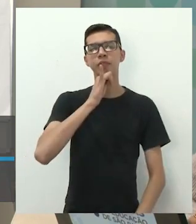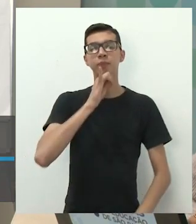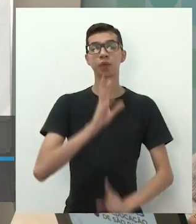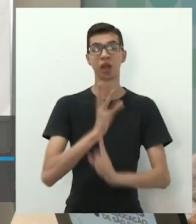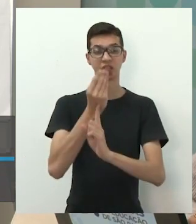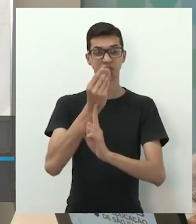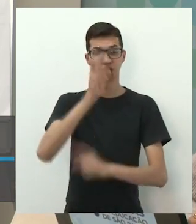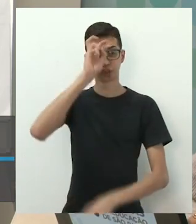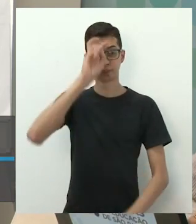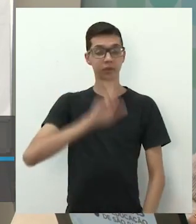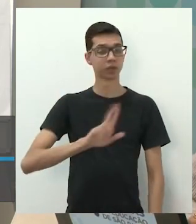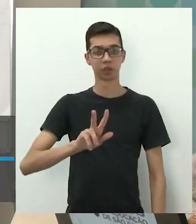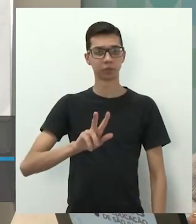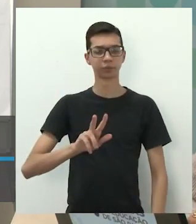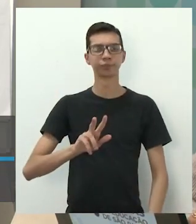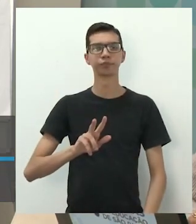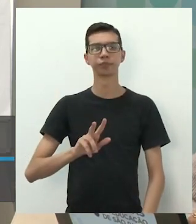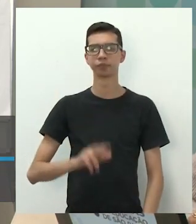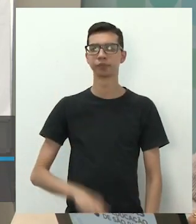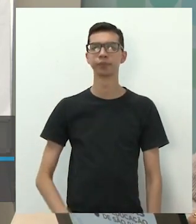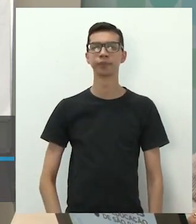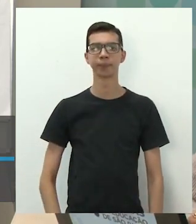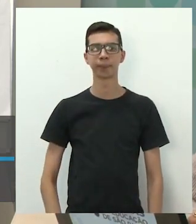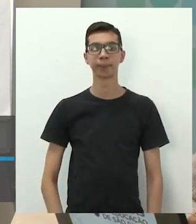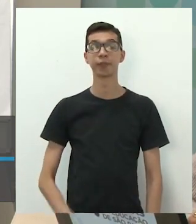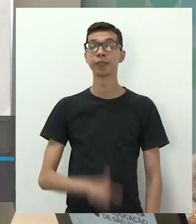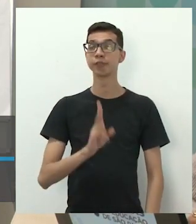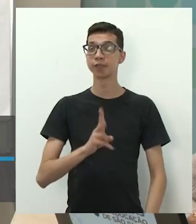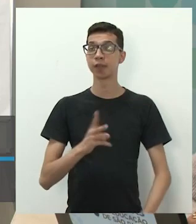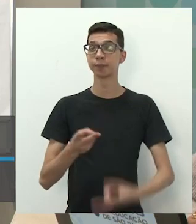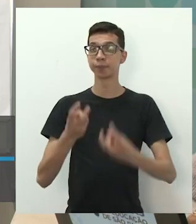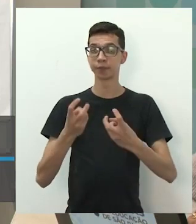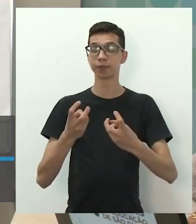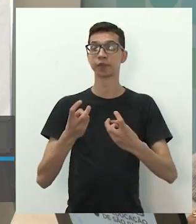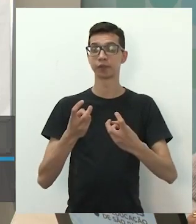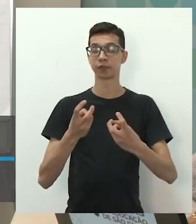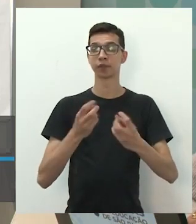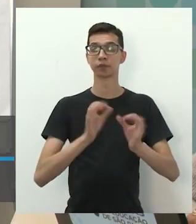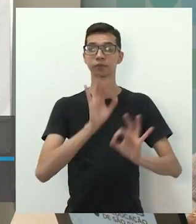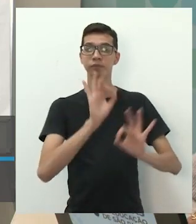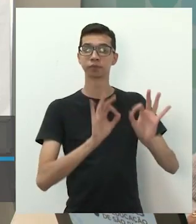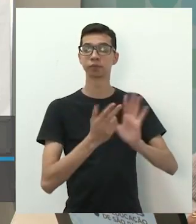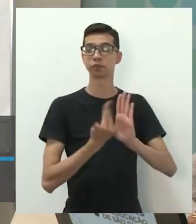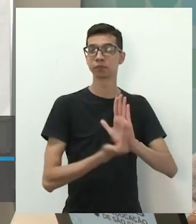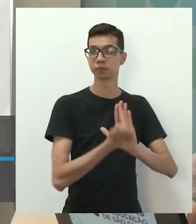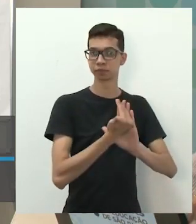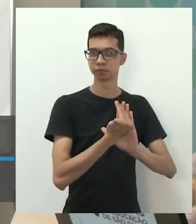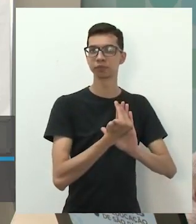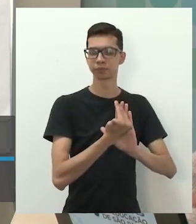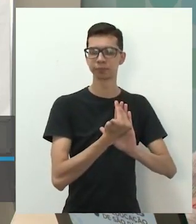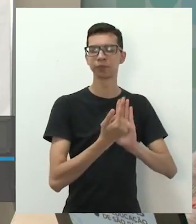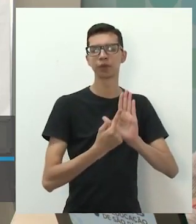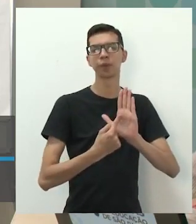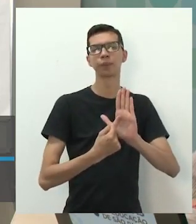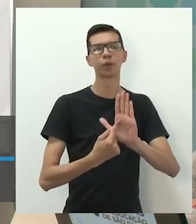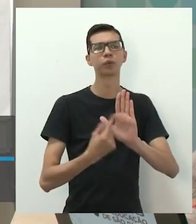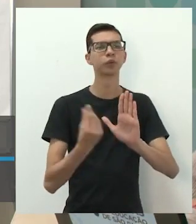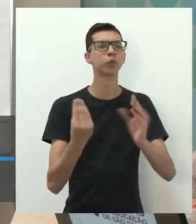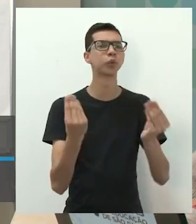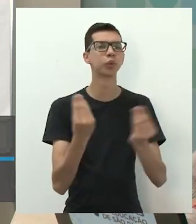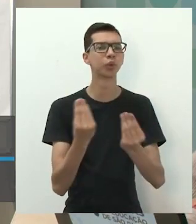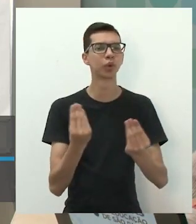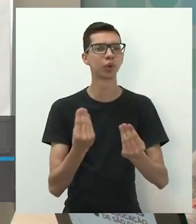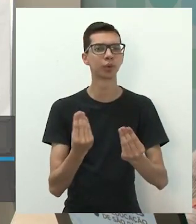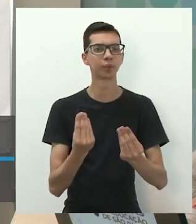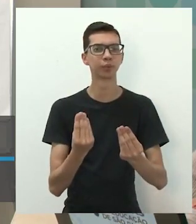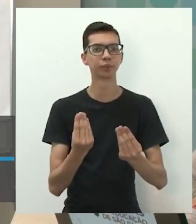não. Né? A gente sempre via essas obras sempre colocadas ali de uma maneira que contasse